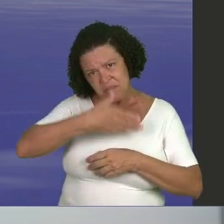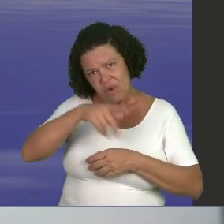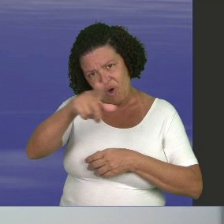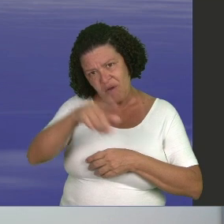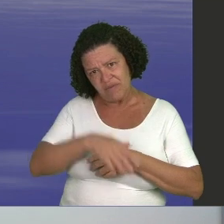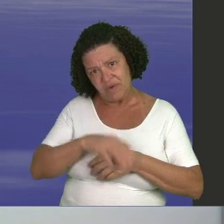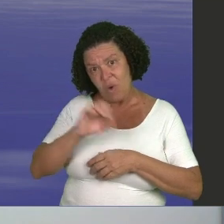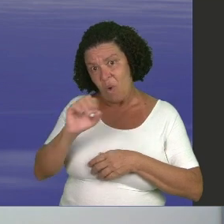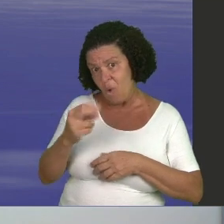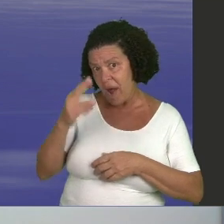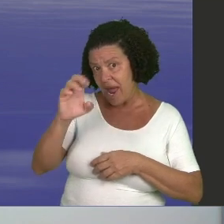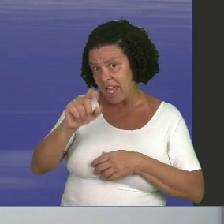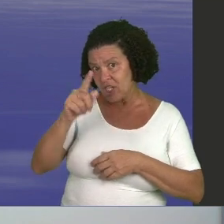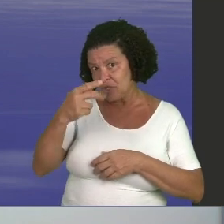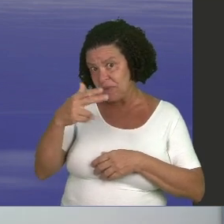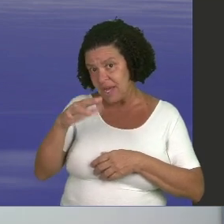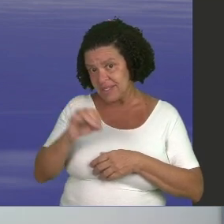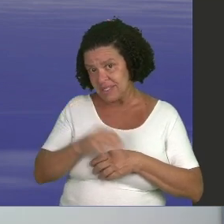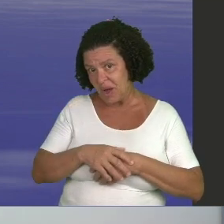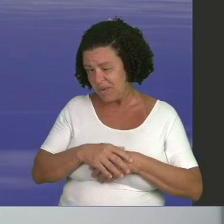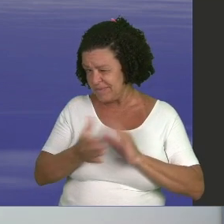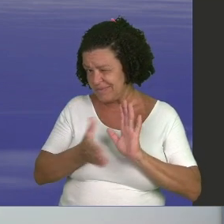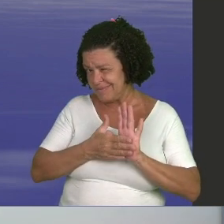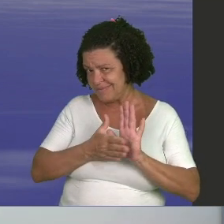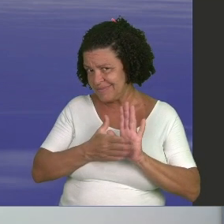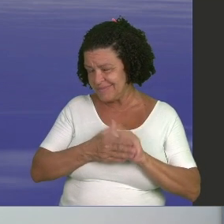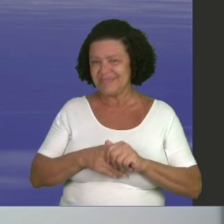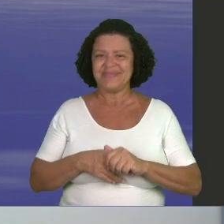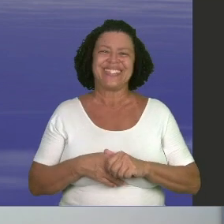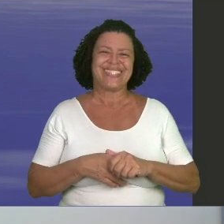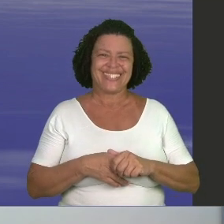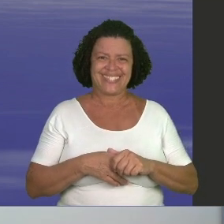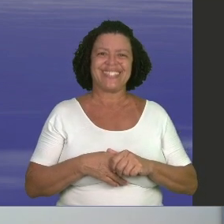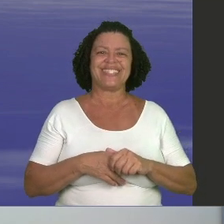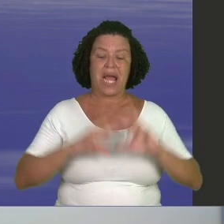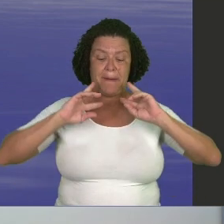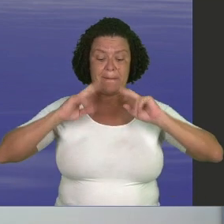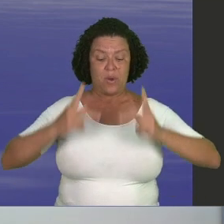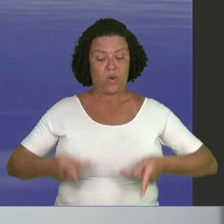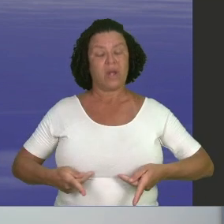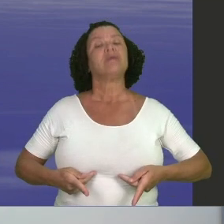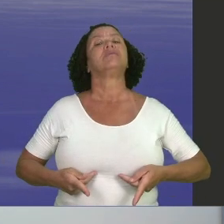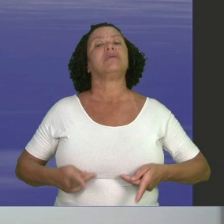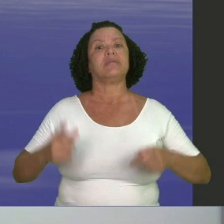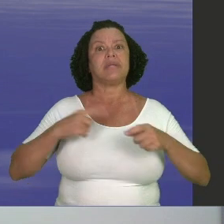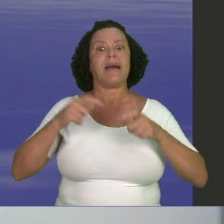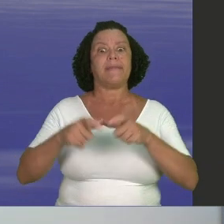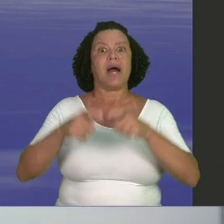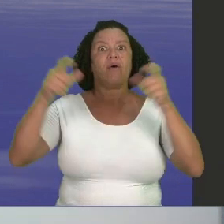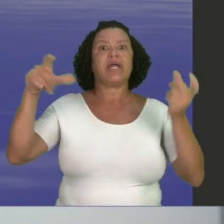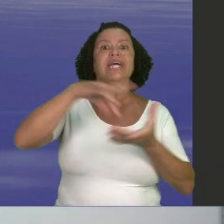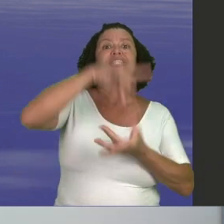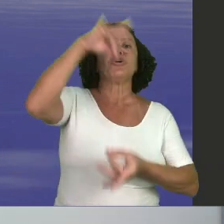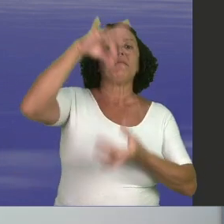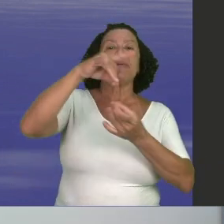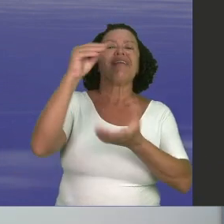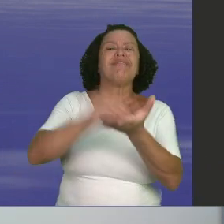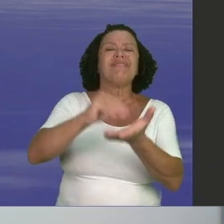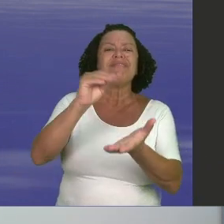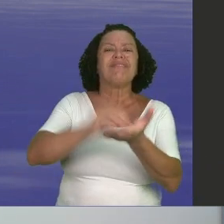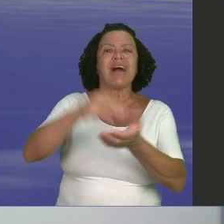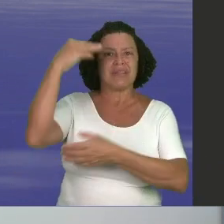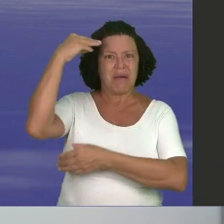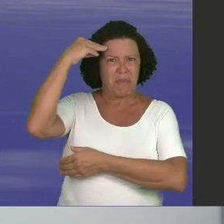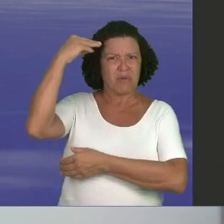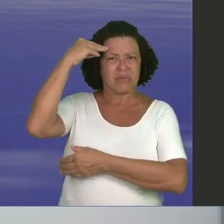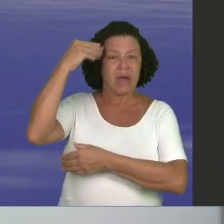está em expiação? Vamos lá então. A humanidade é composta por uma maioria de espíritos imaturos, sem o